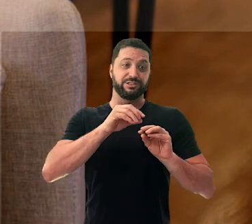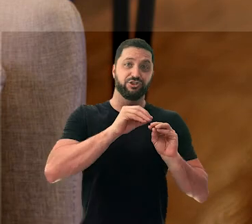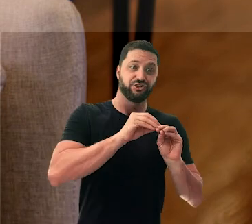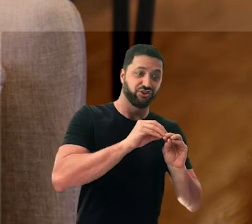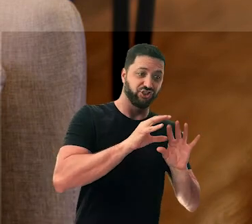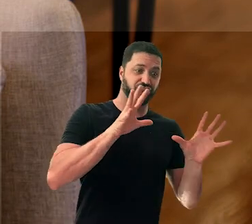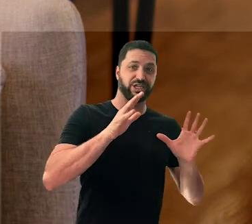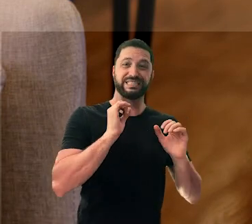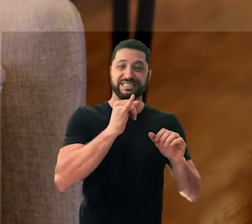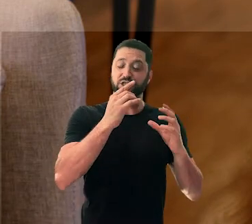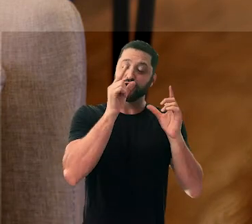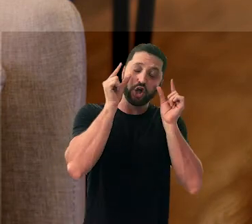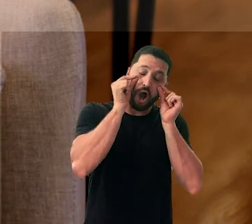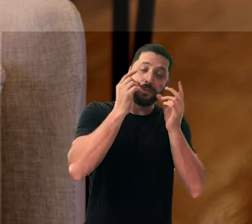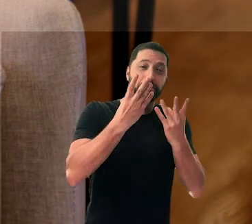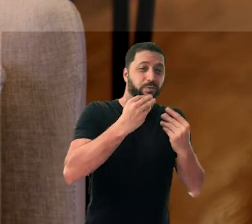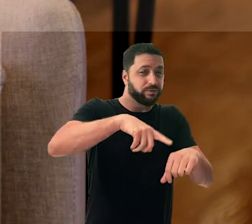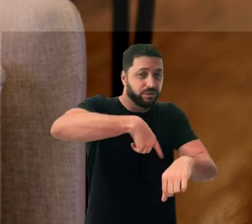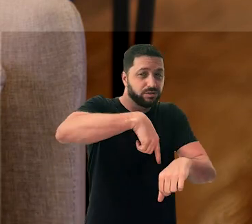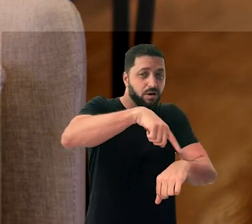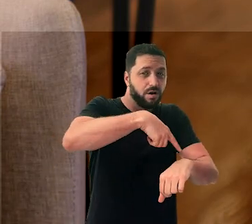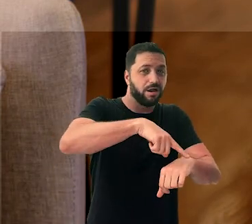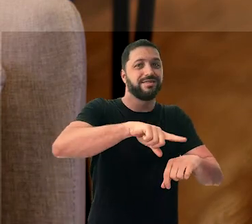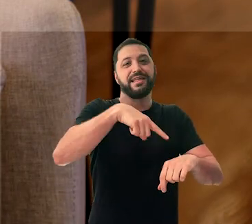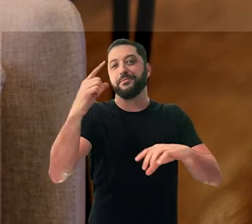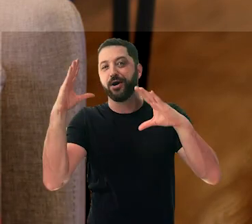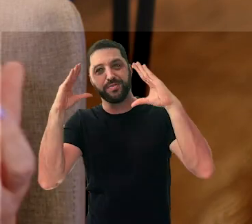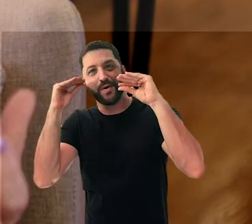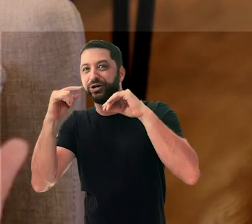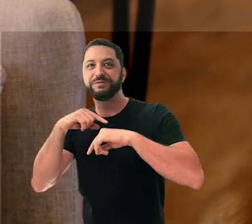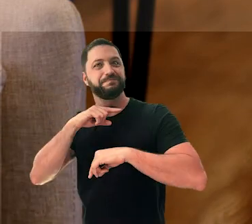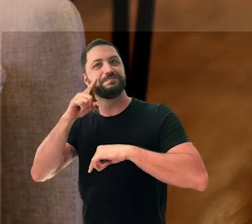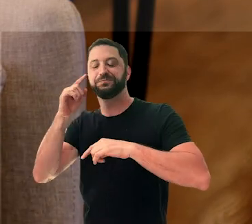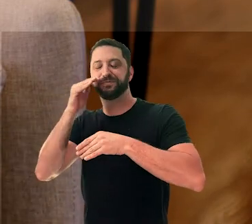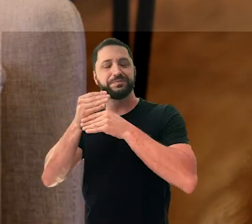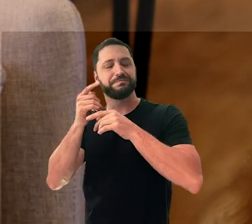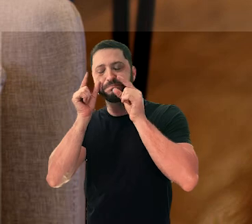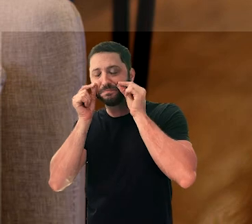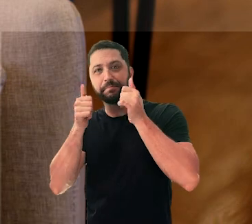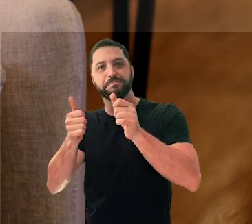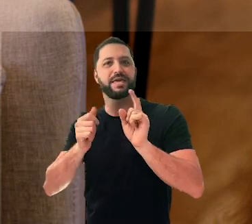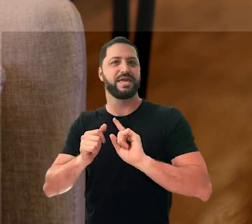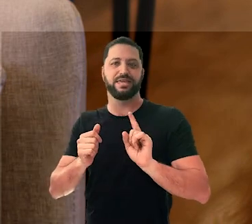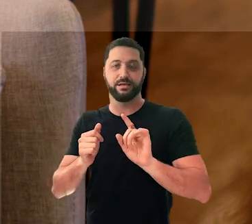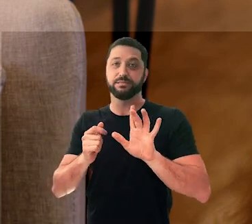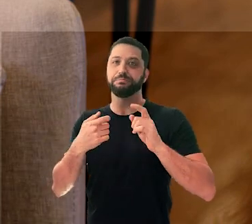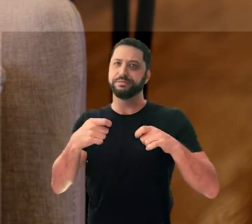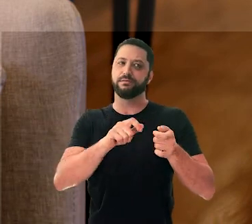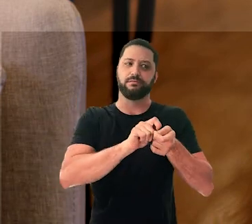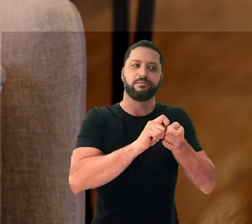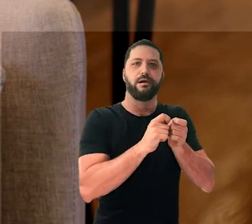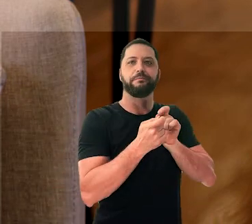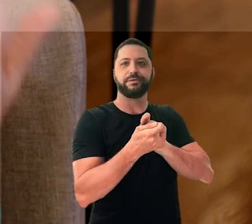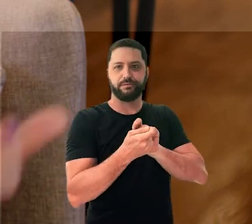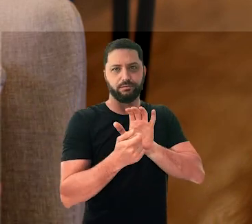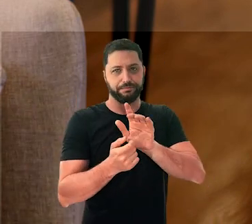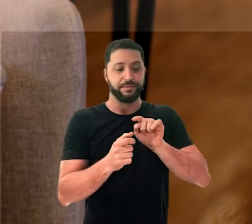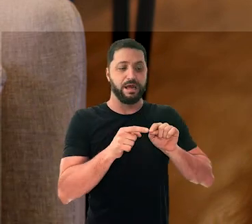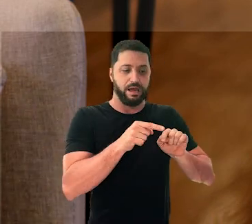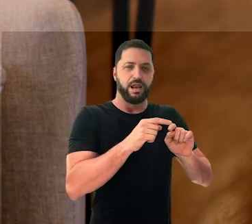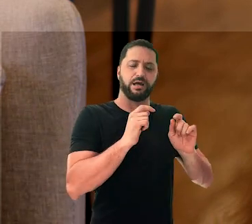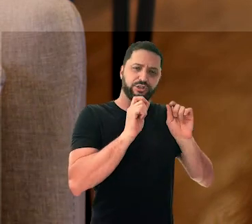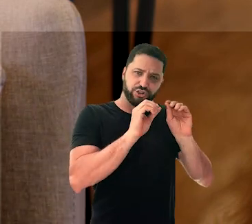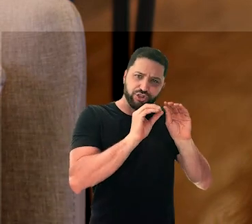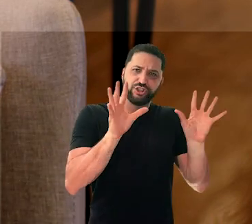influenciam muito no sono noturno do bebê. De que maneira? Elas precisam ser adequadas de forma que possibilite a